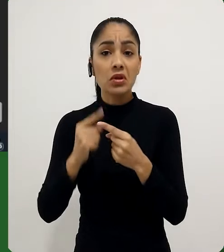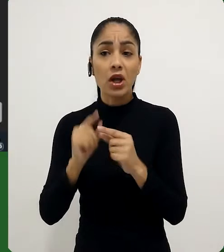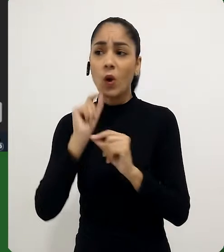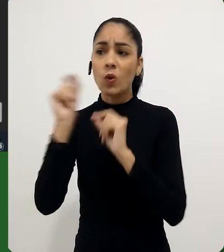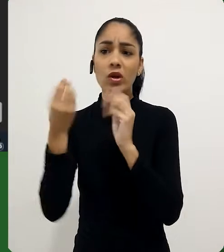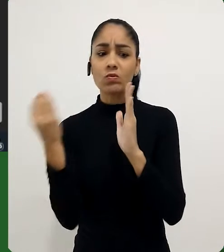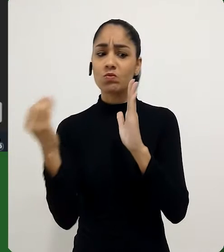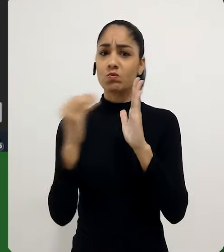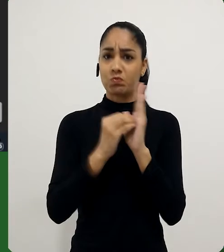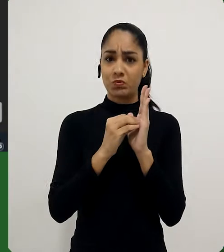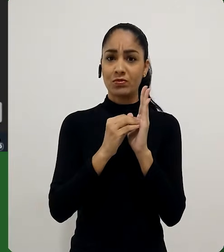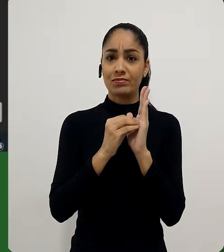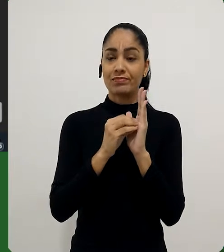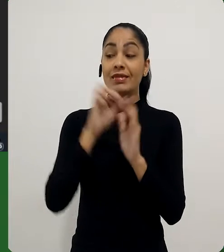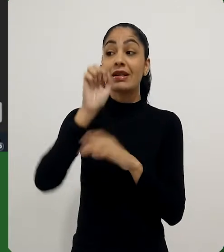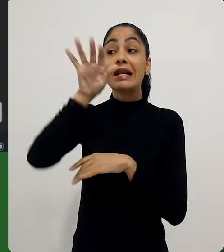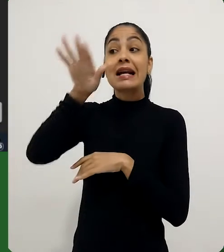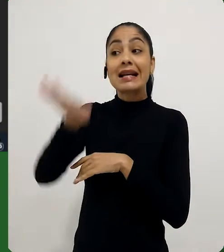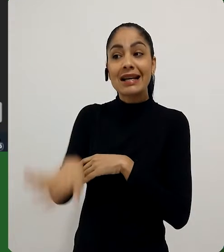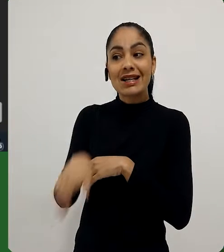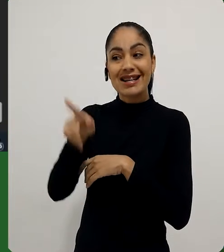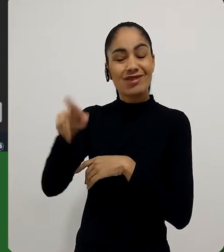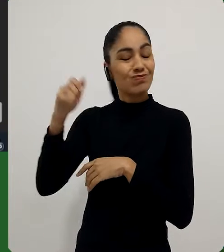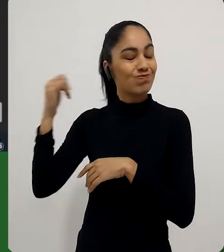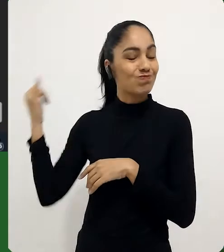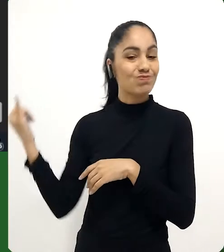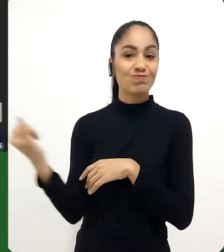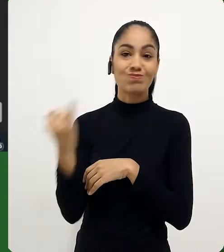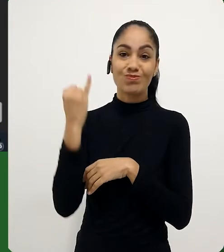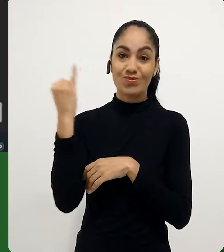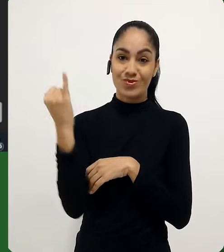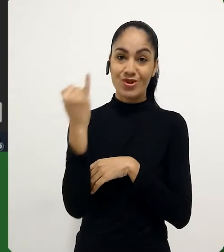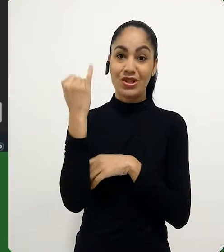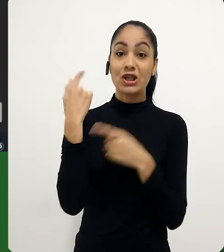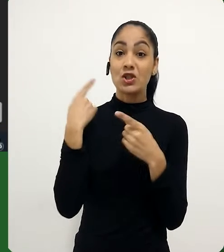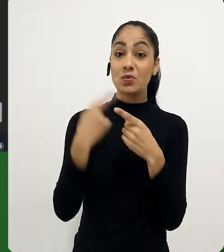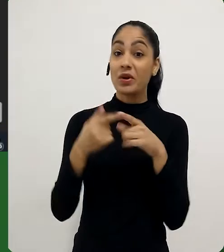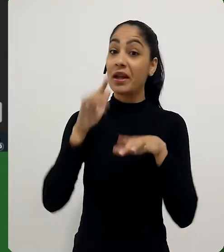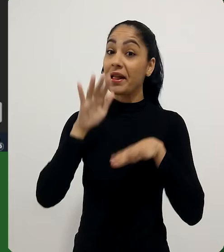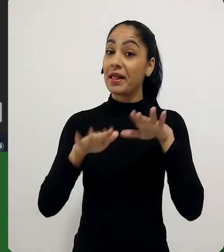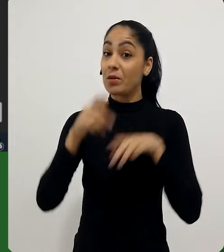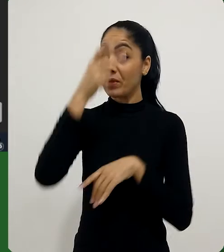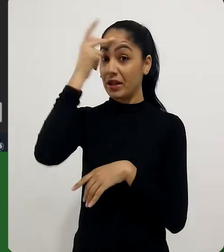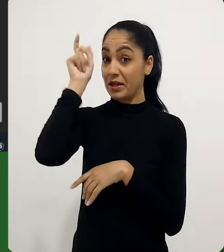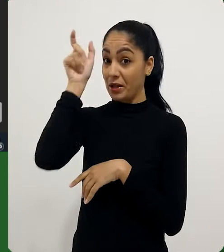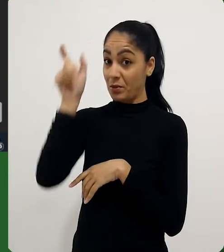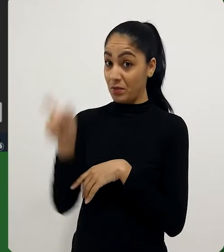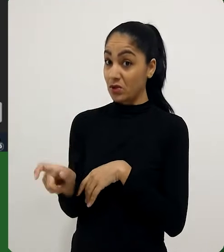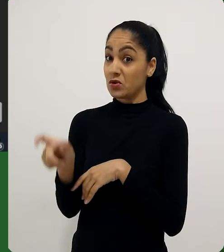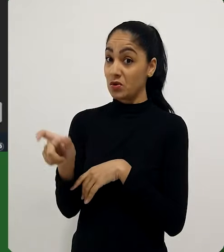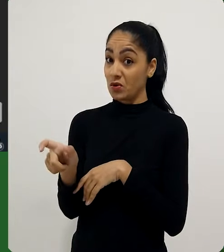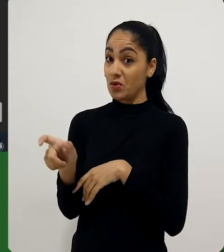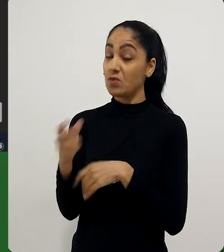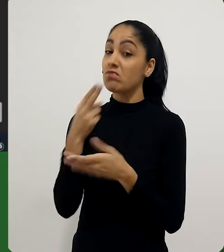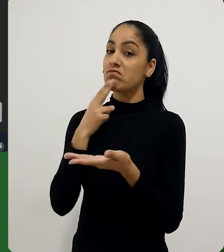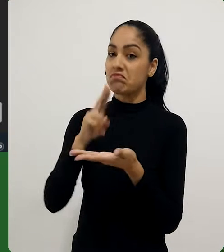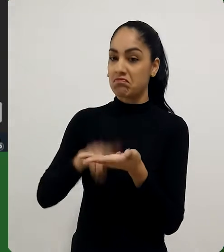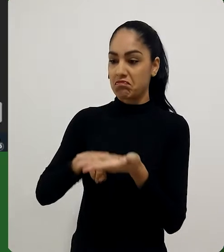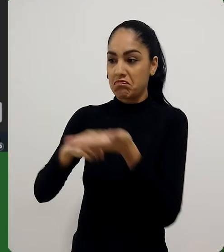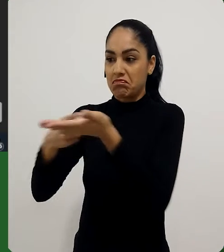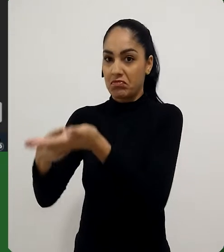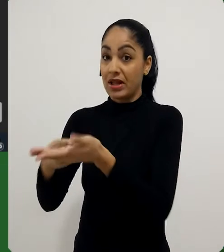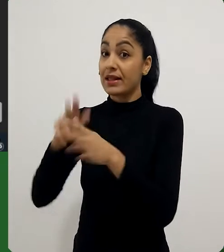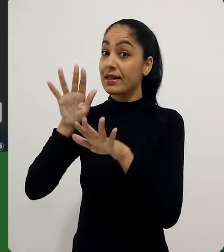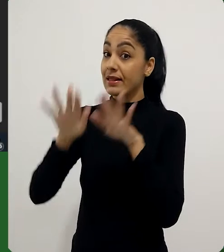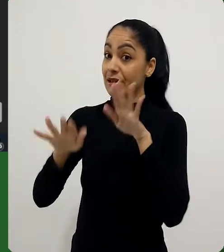de uma correspondência, né? Então, o que você vai colocar? A quem? Isso é muito importante. Dependendo da pessoa com quem você